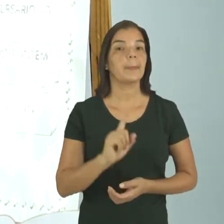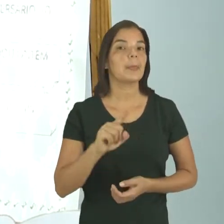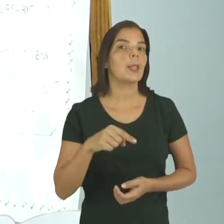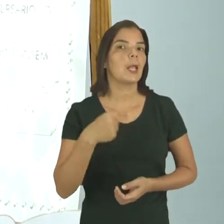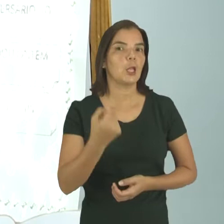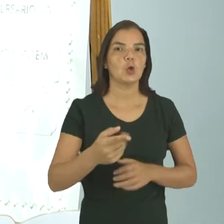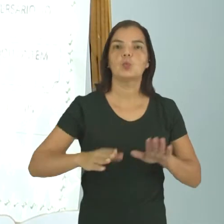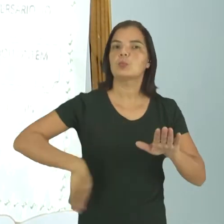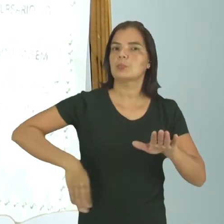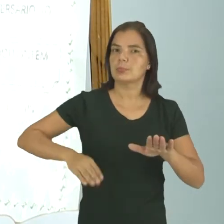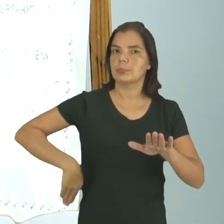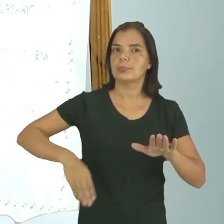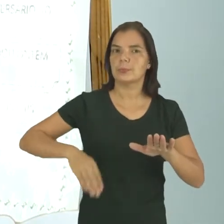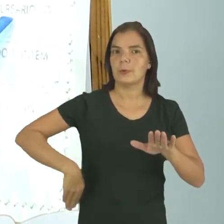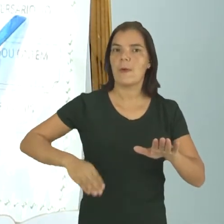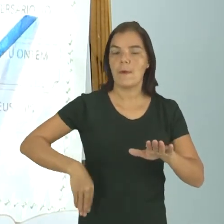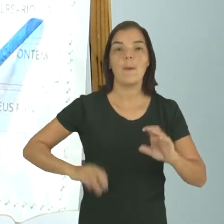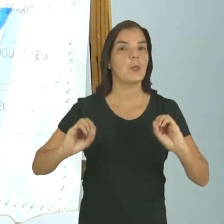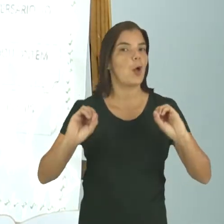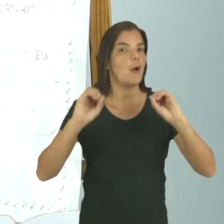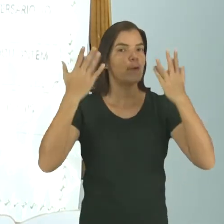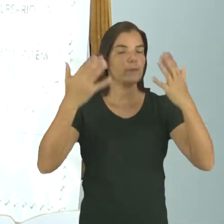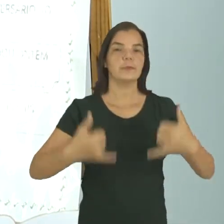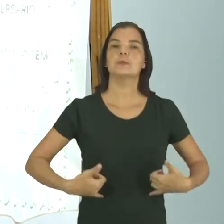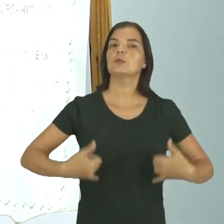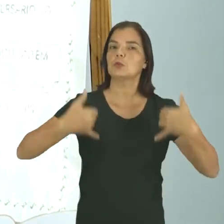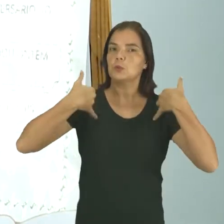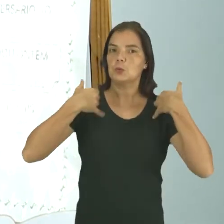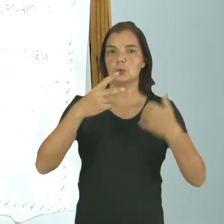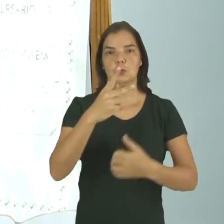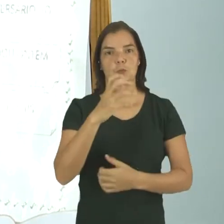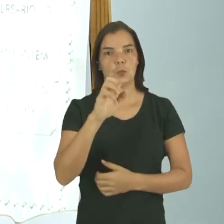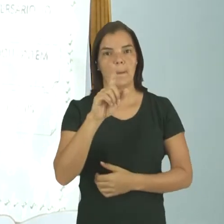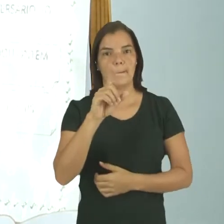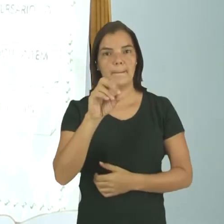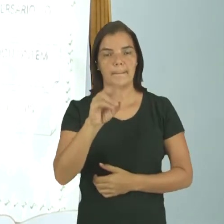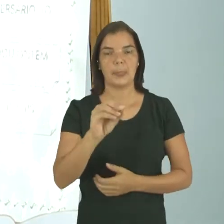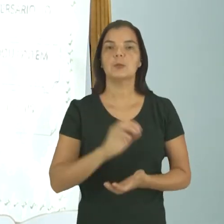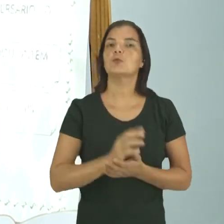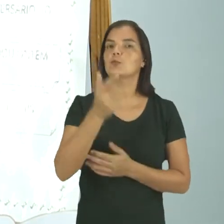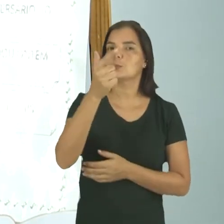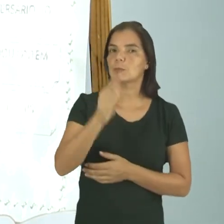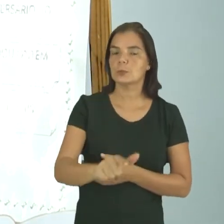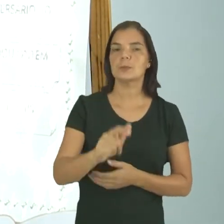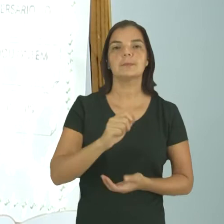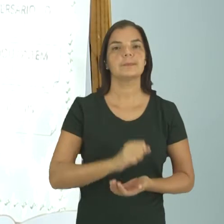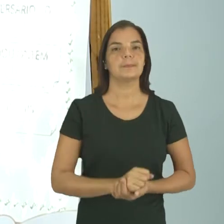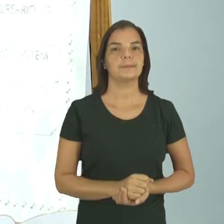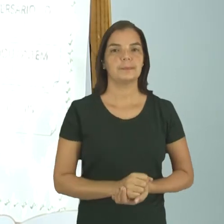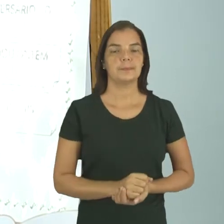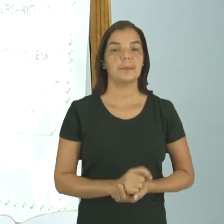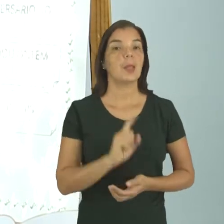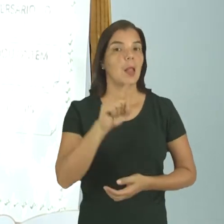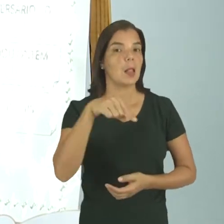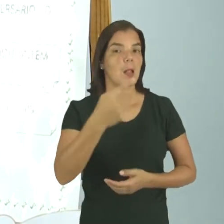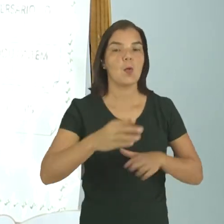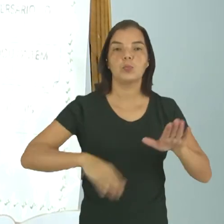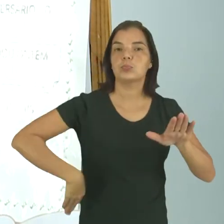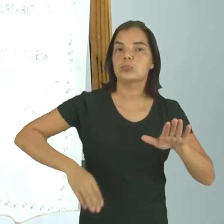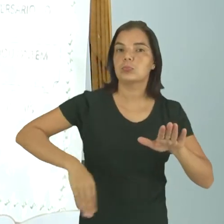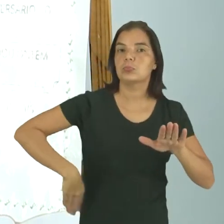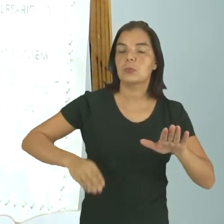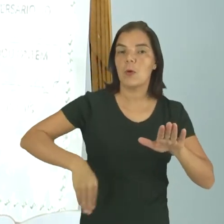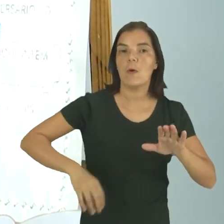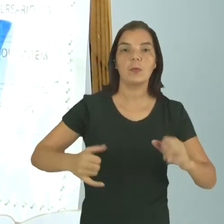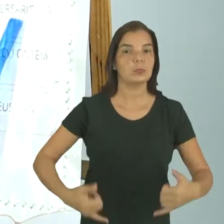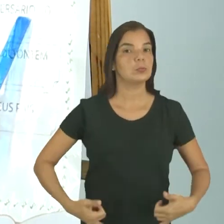Depois da natação, vamos na festa de aniversário do Pedro? Novamente. Depois da natação,